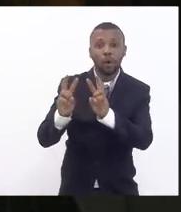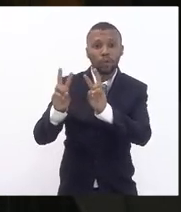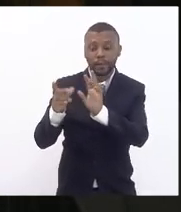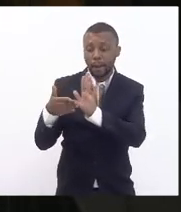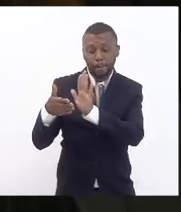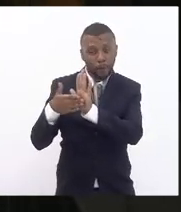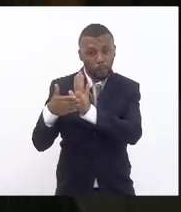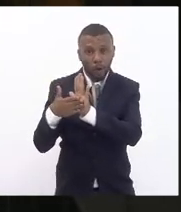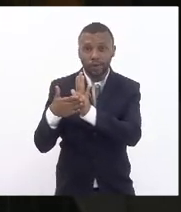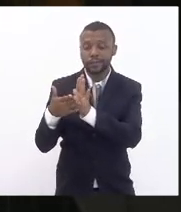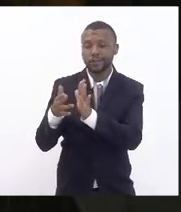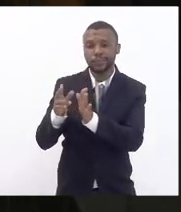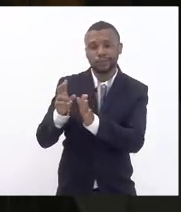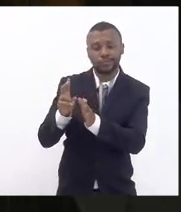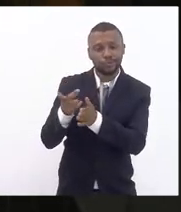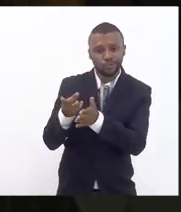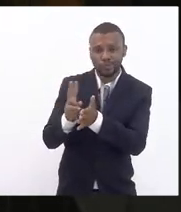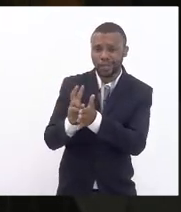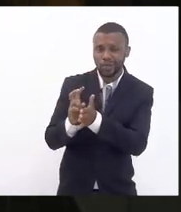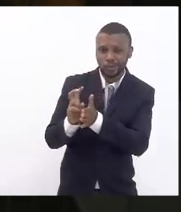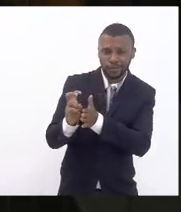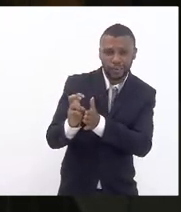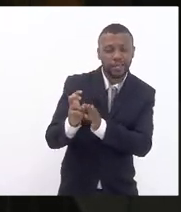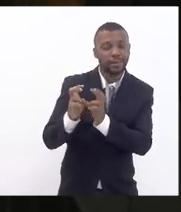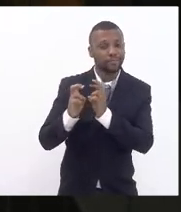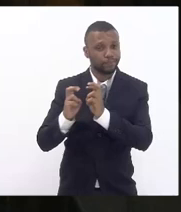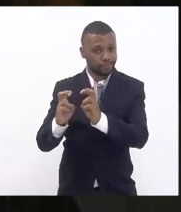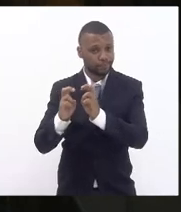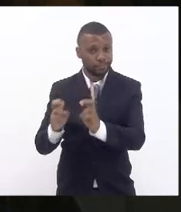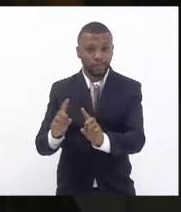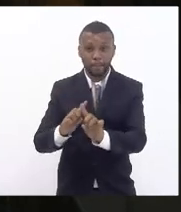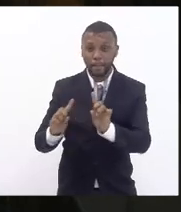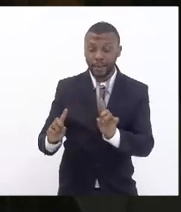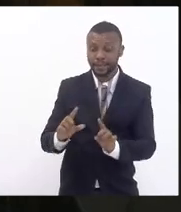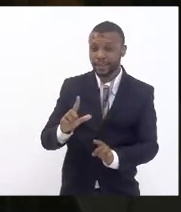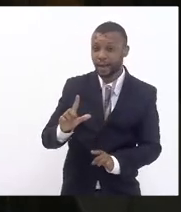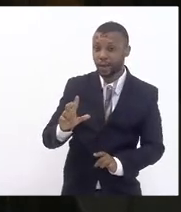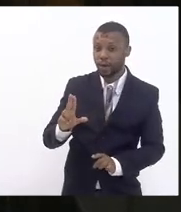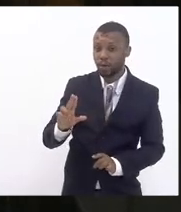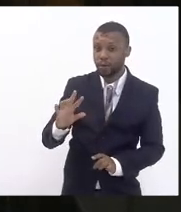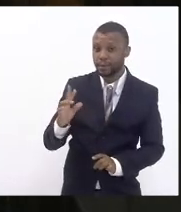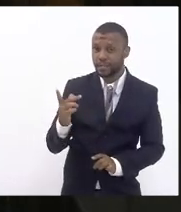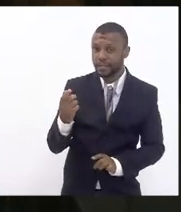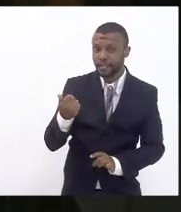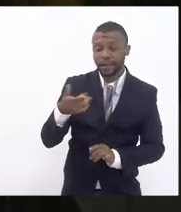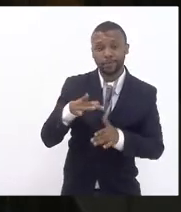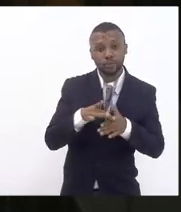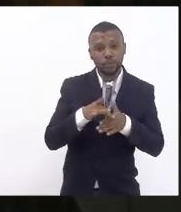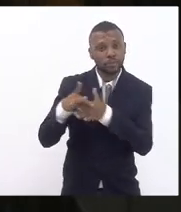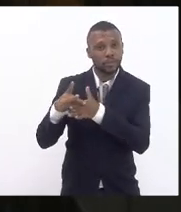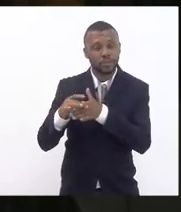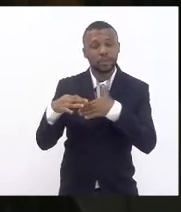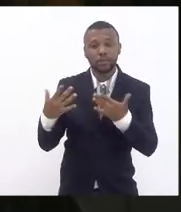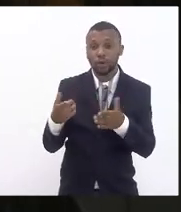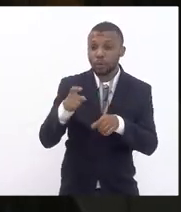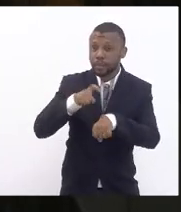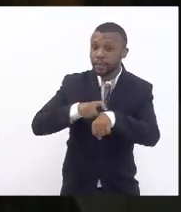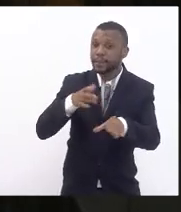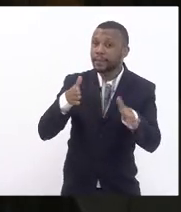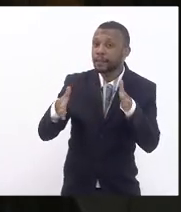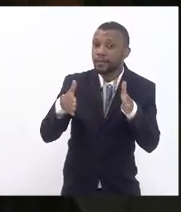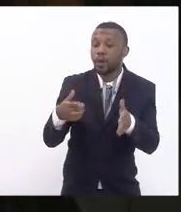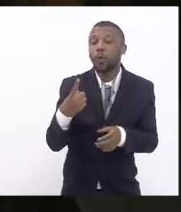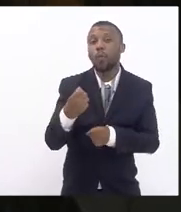transporte ferroviário, mas a Lucinha meio que nos lidera nesse debate aqui na Assembleia Legislativa, e há um ano e meio ela vinha